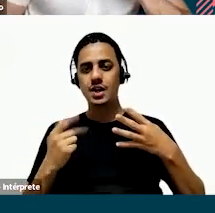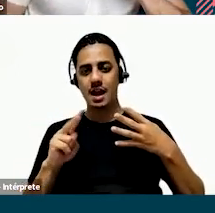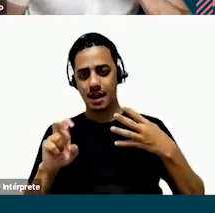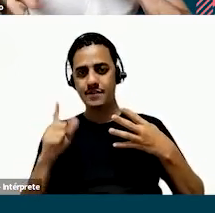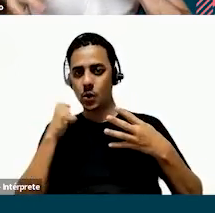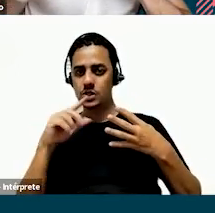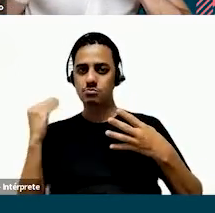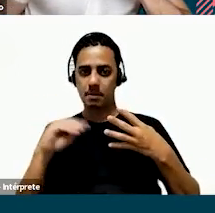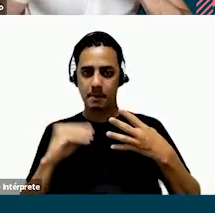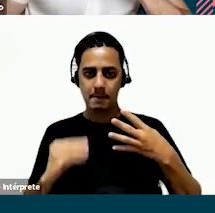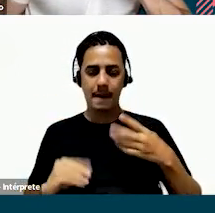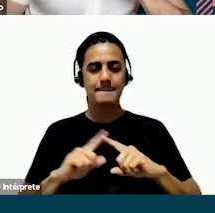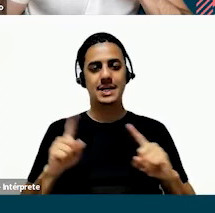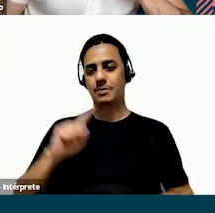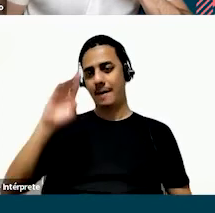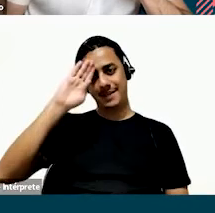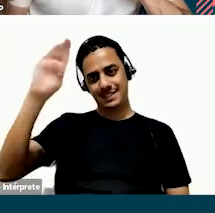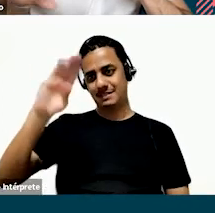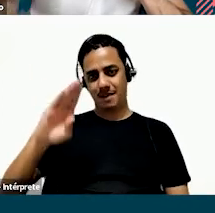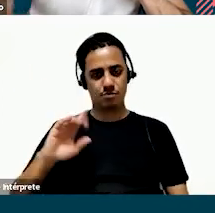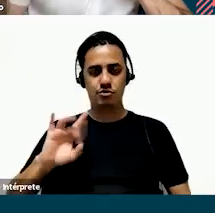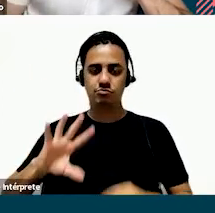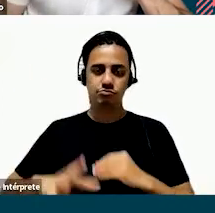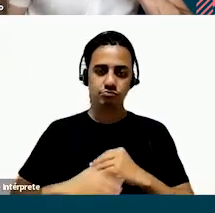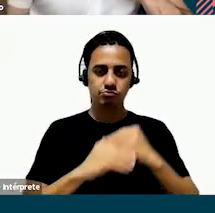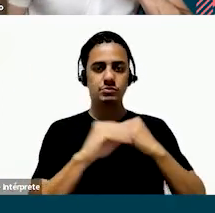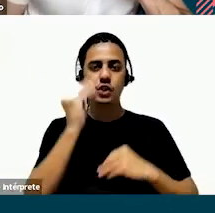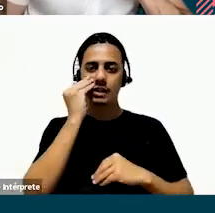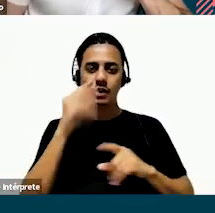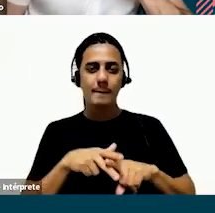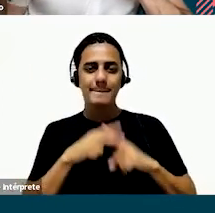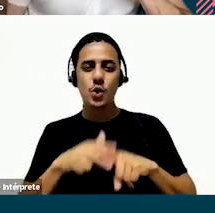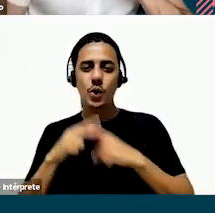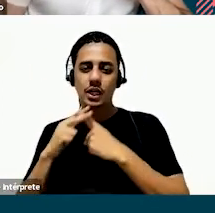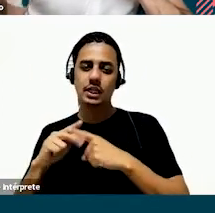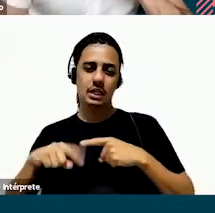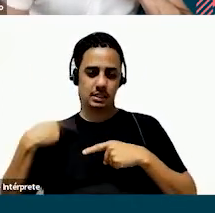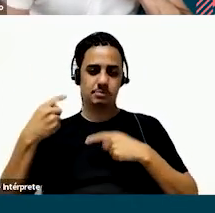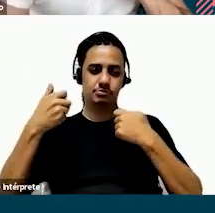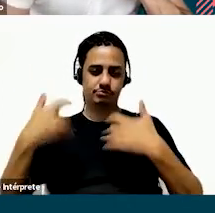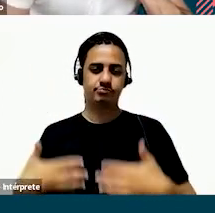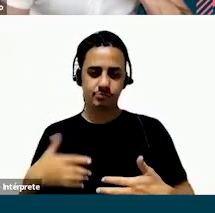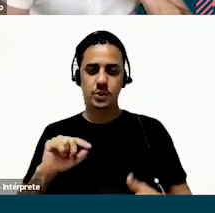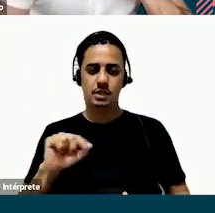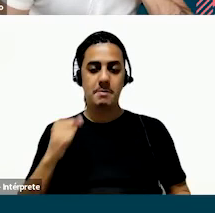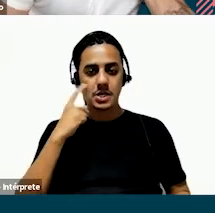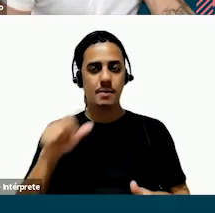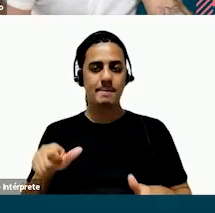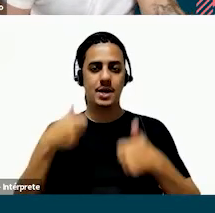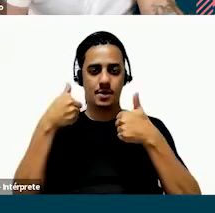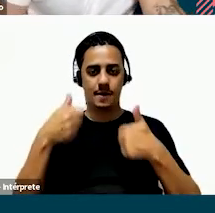durante o programa, mas não foi o nosso principal, assim. A gente focou em algumas melhorias que eu vou comentar um pouquinho mais para